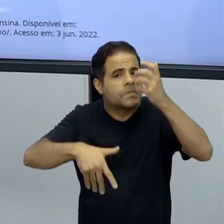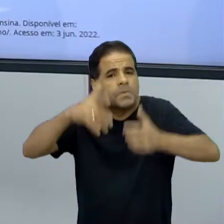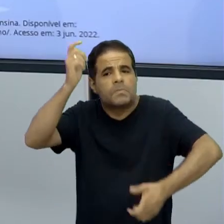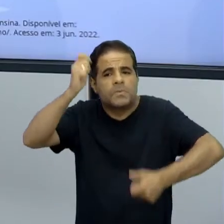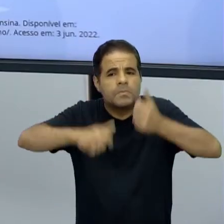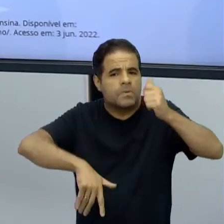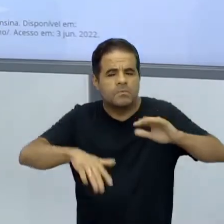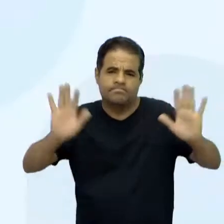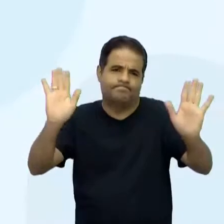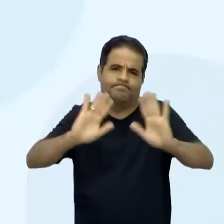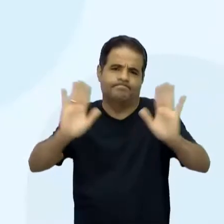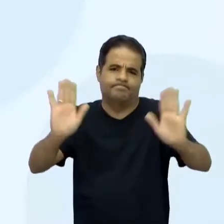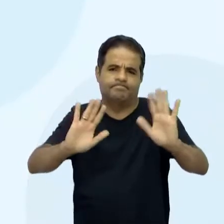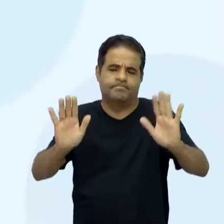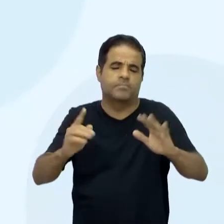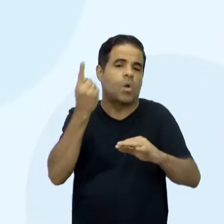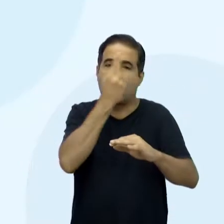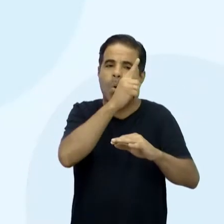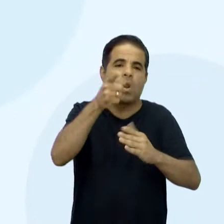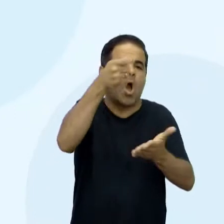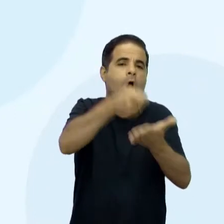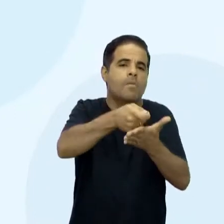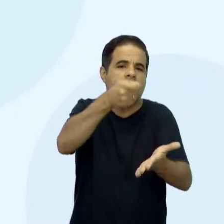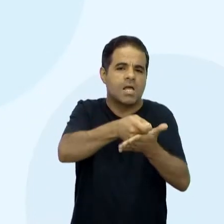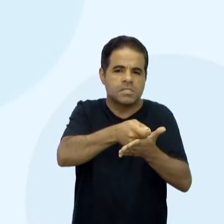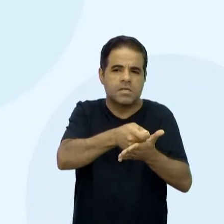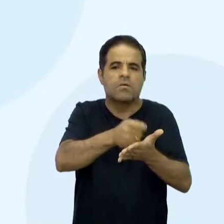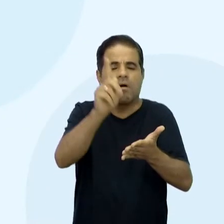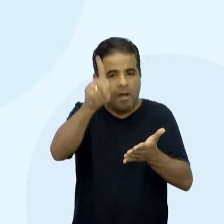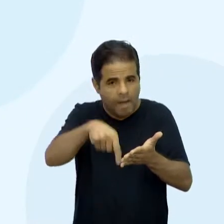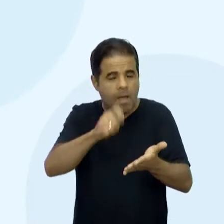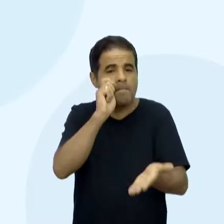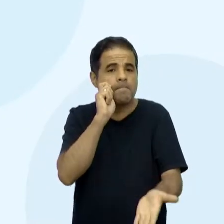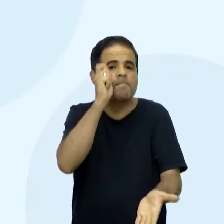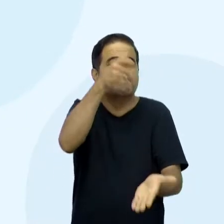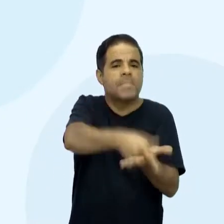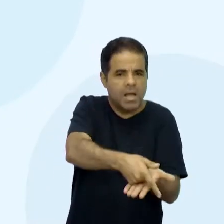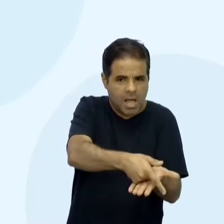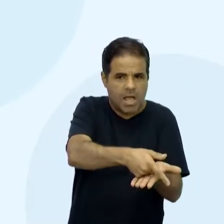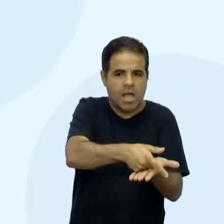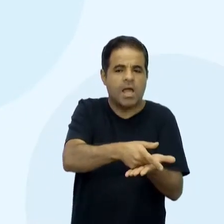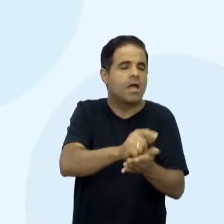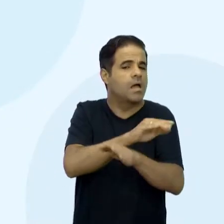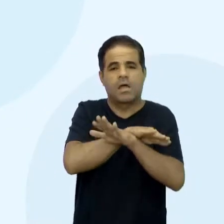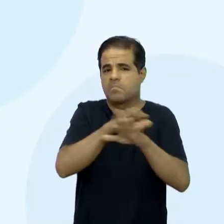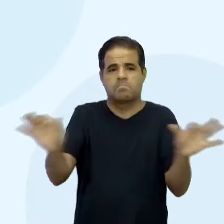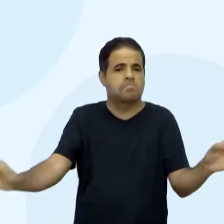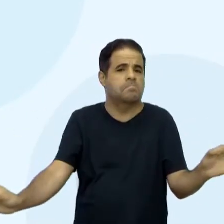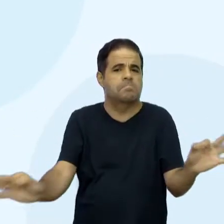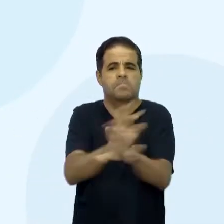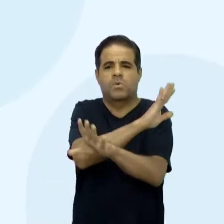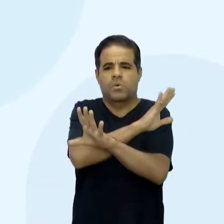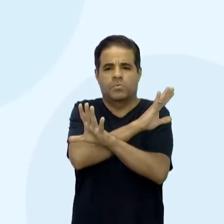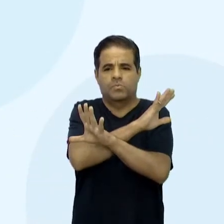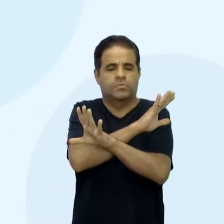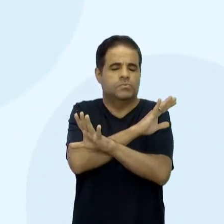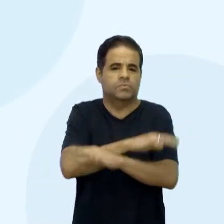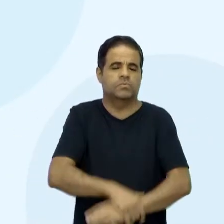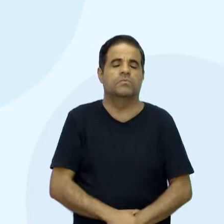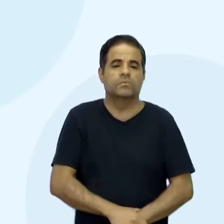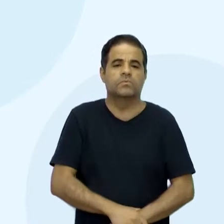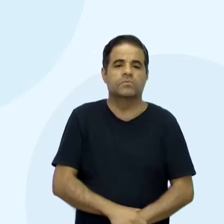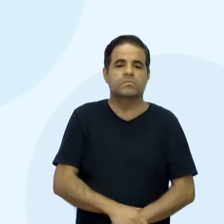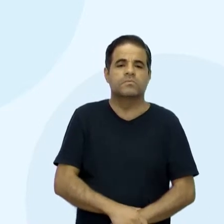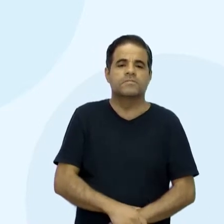aí para o banco. Sua única obrigação é pagar e pronto. Você tem que pagar.